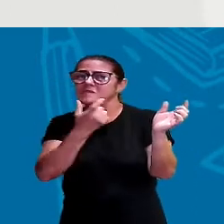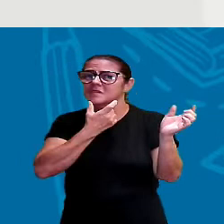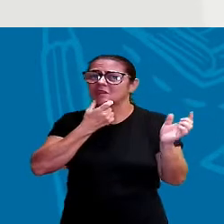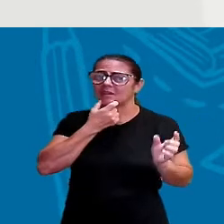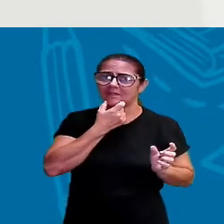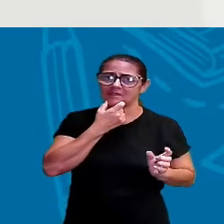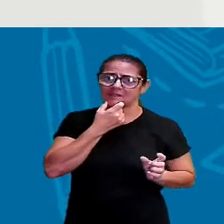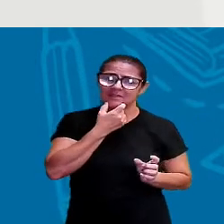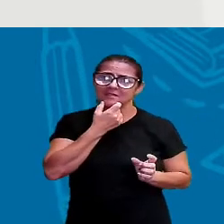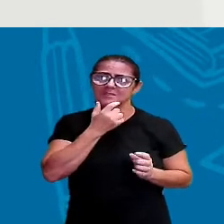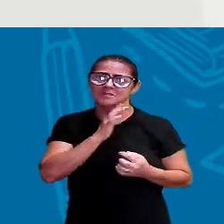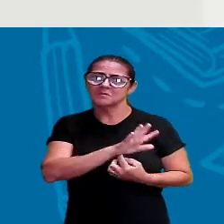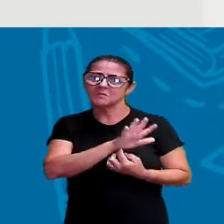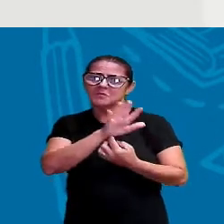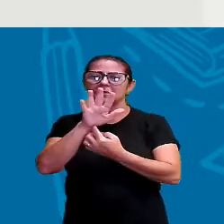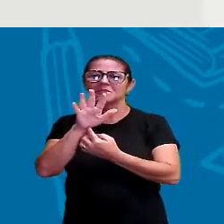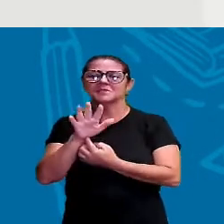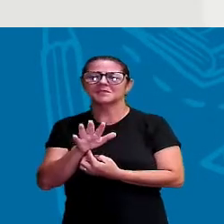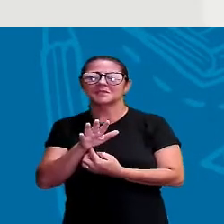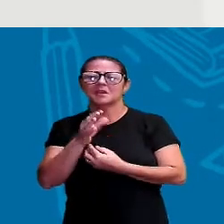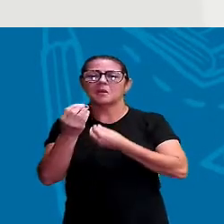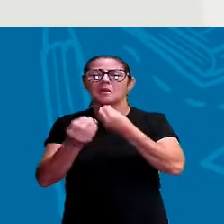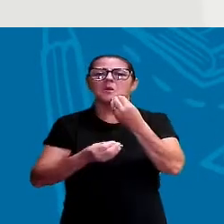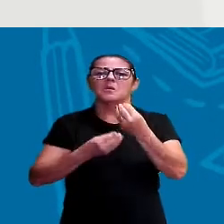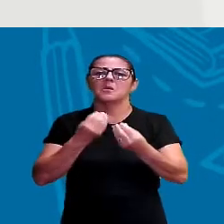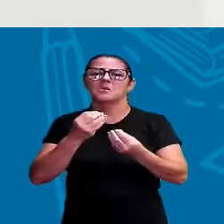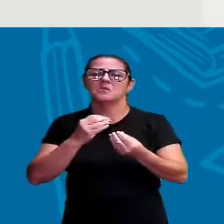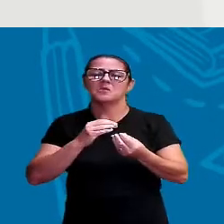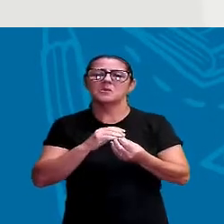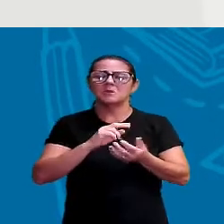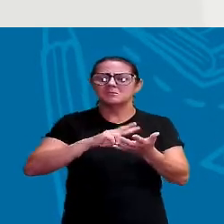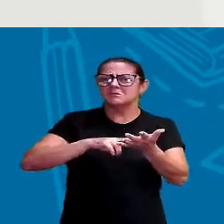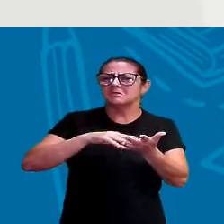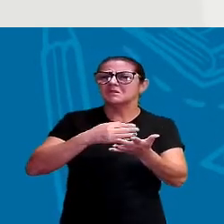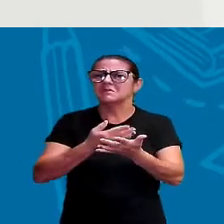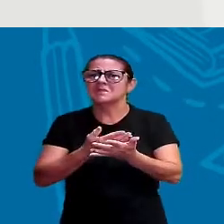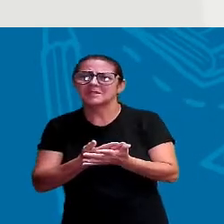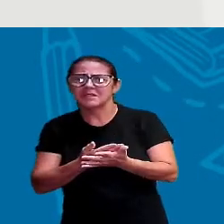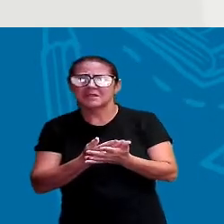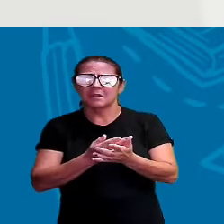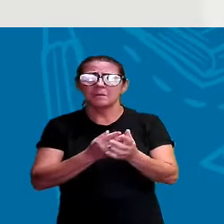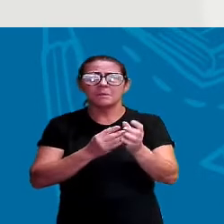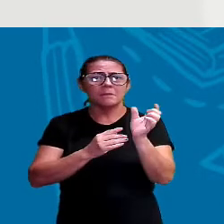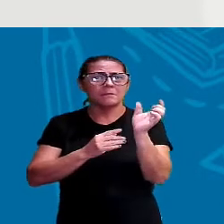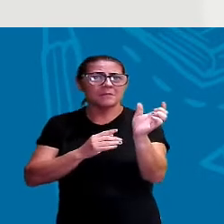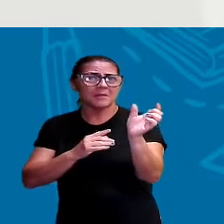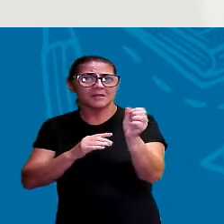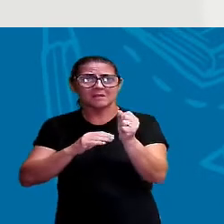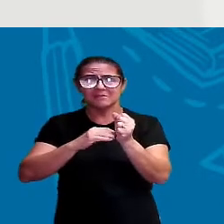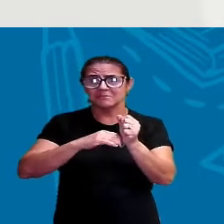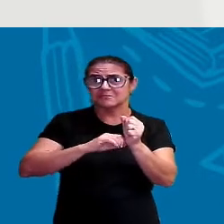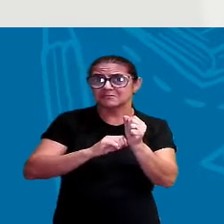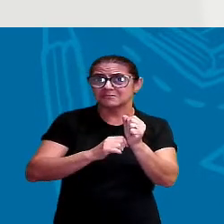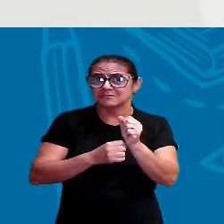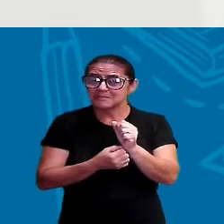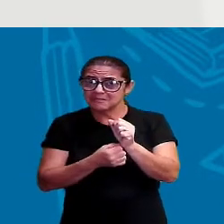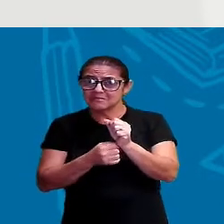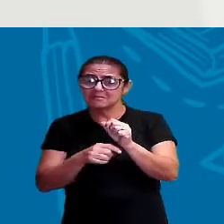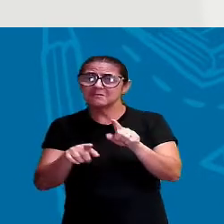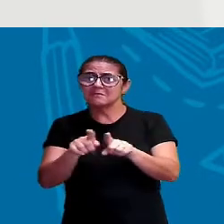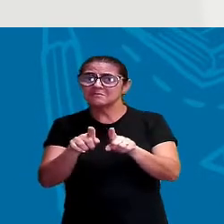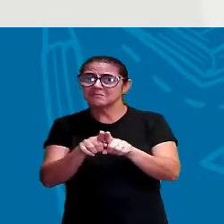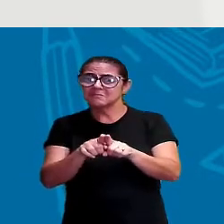inglesa e mostrar formas de interpretá-las através de palavras-chave e imagens.